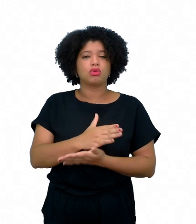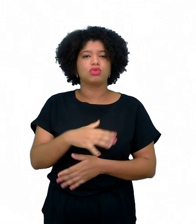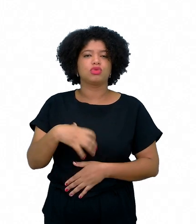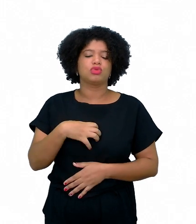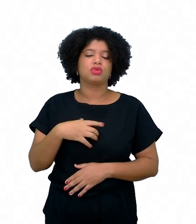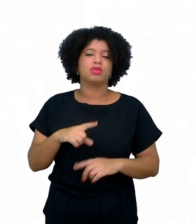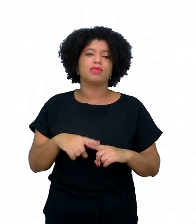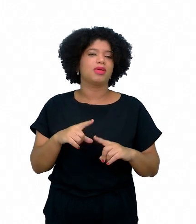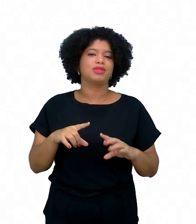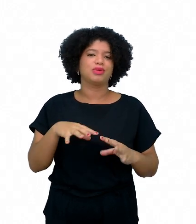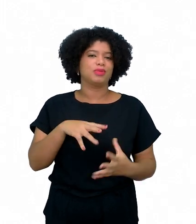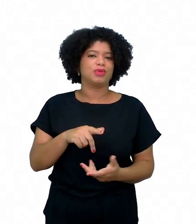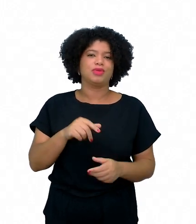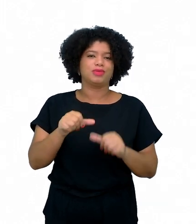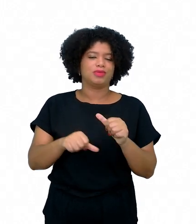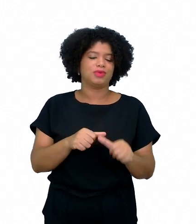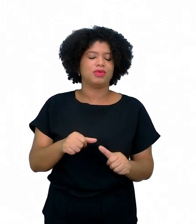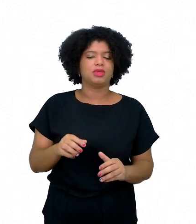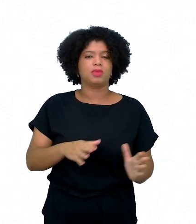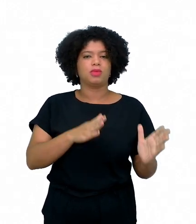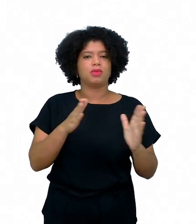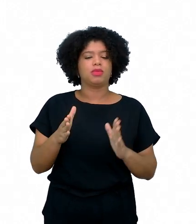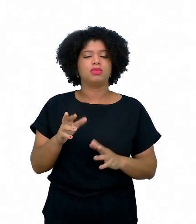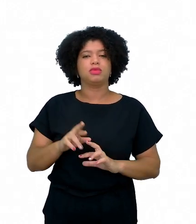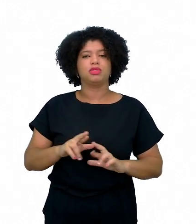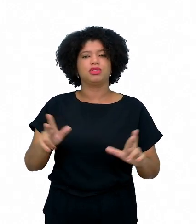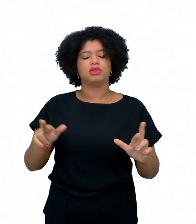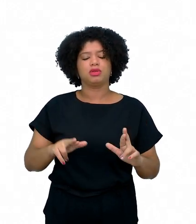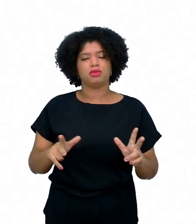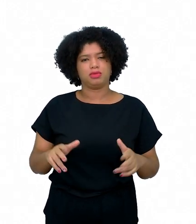estamos, né, agora em outros momentos, né?